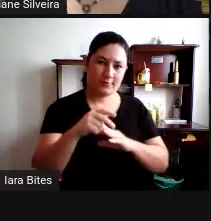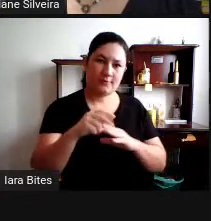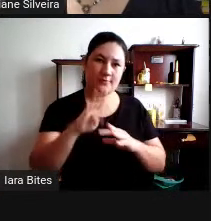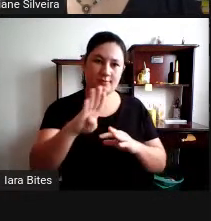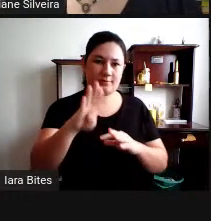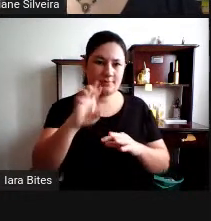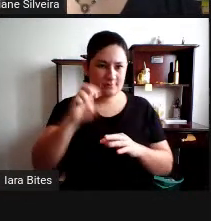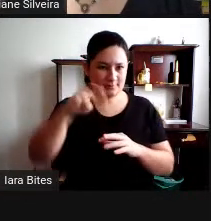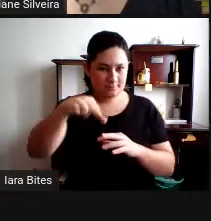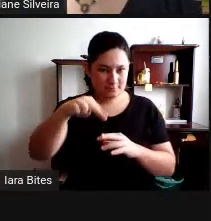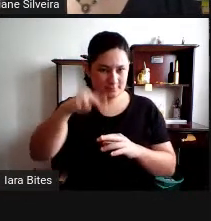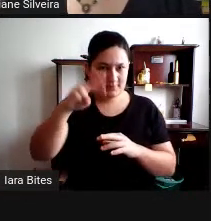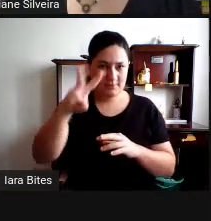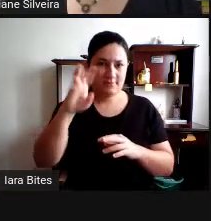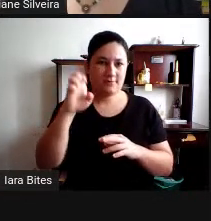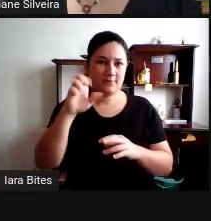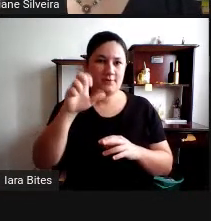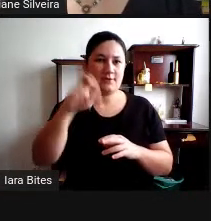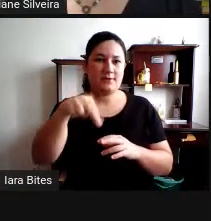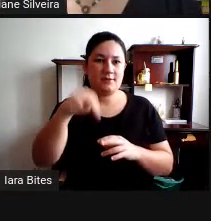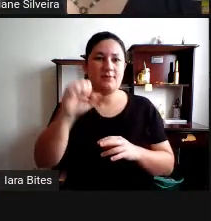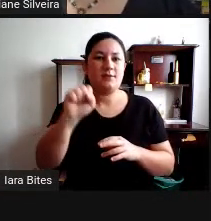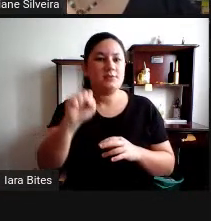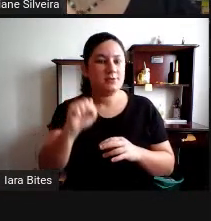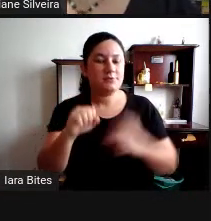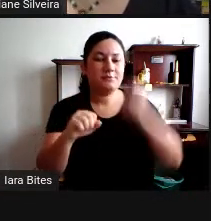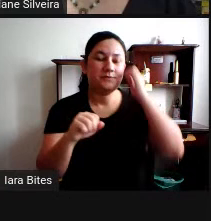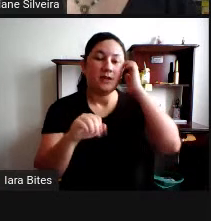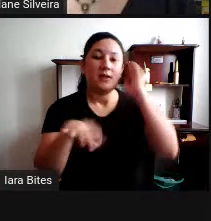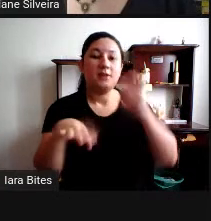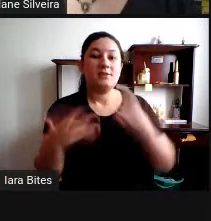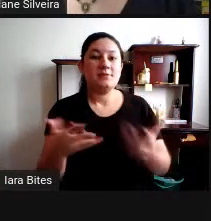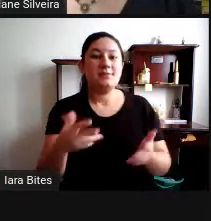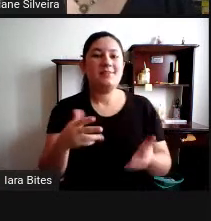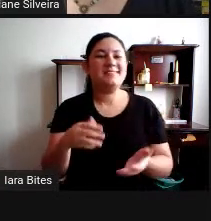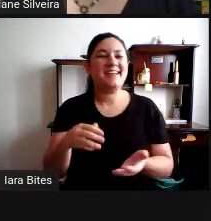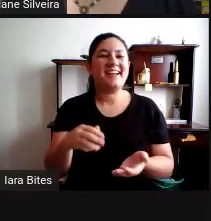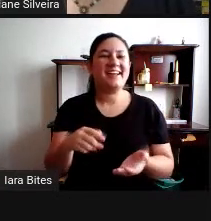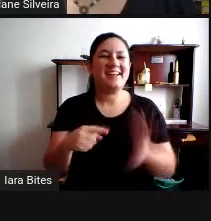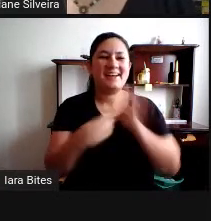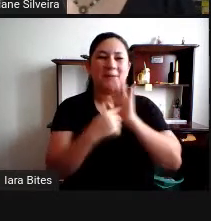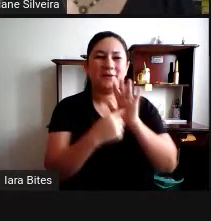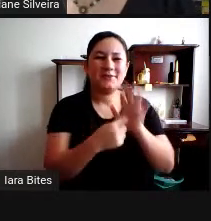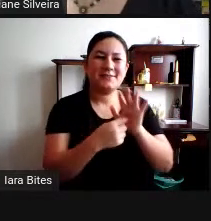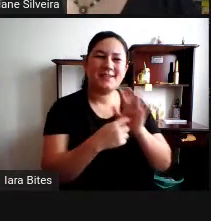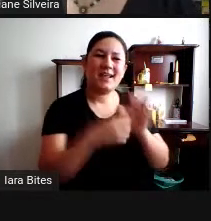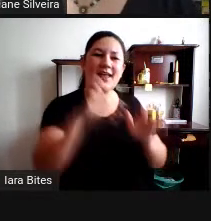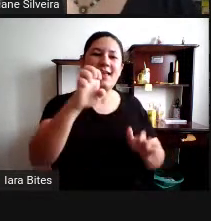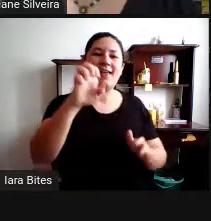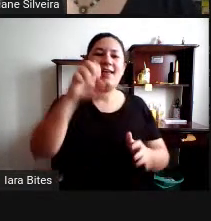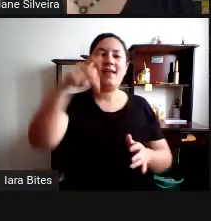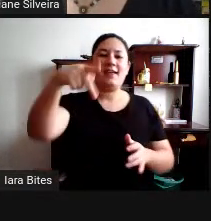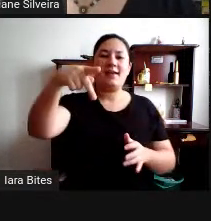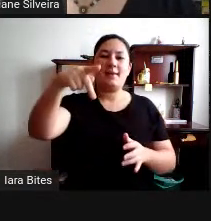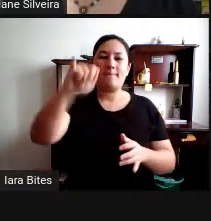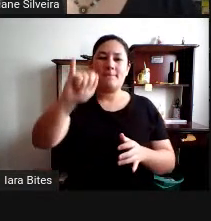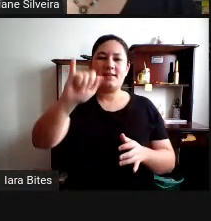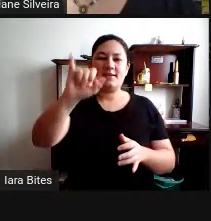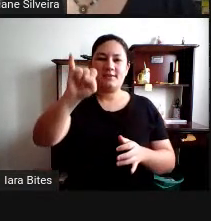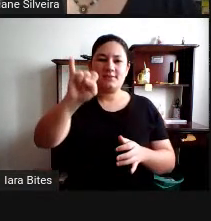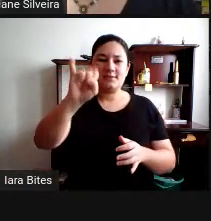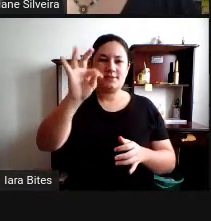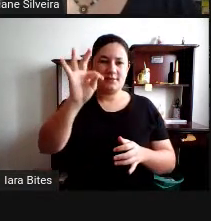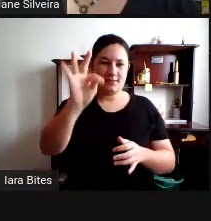nessa carta, em que o Sussir trata da sua epistolofobia, é um termo que foi bastante utilizado para